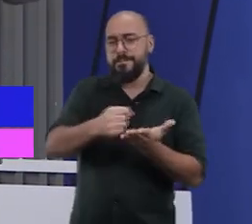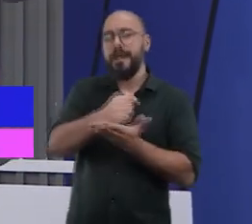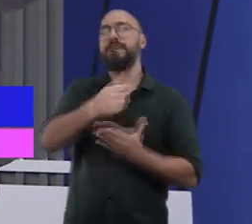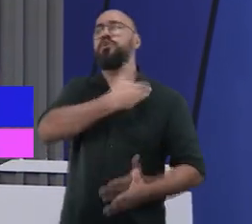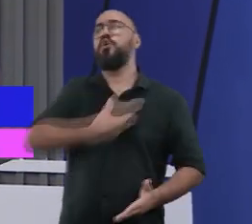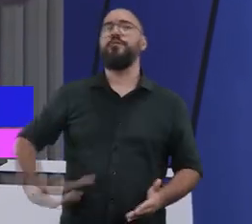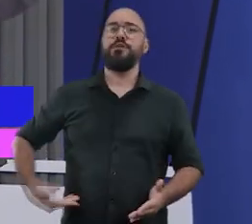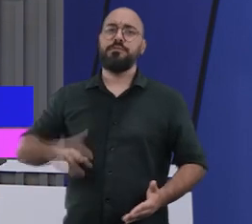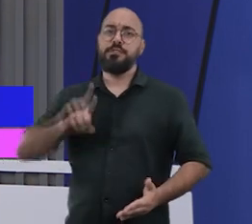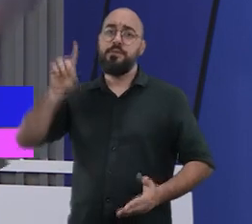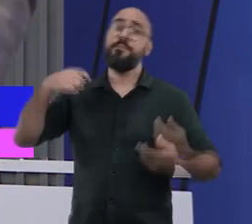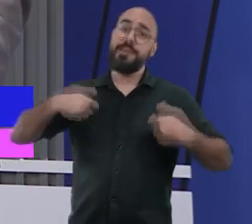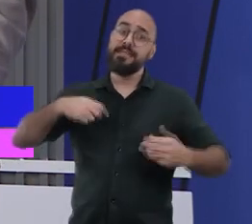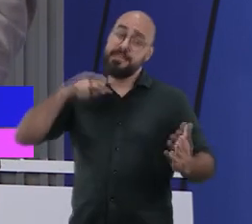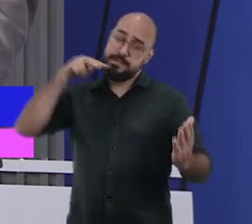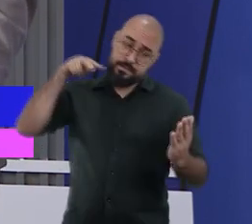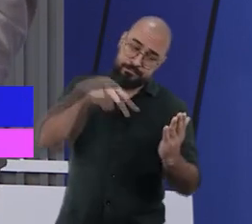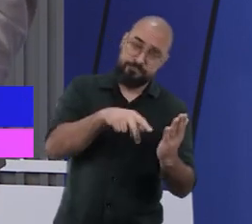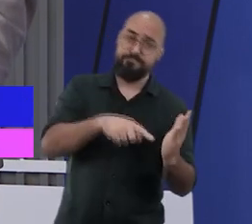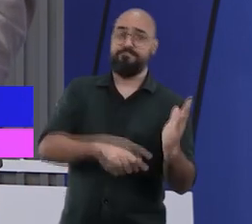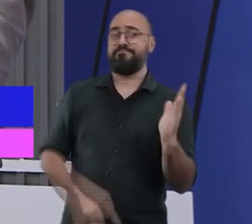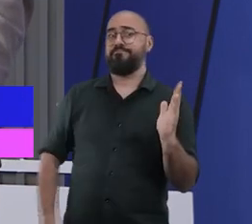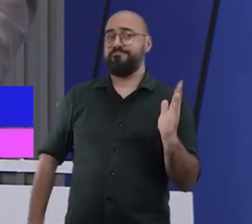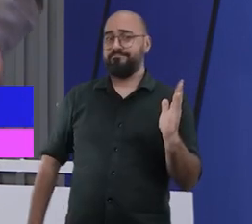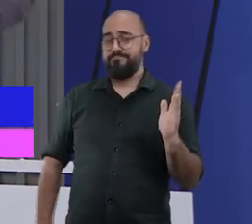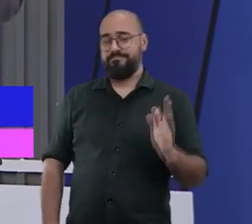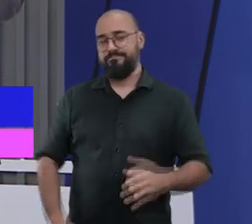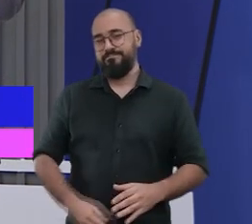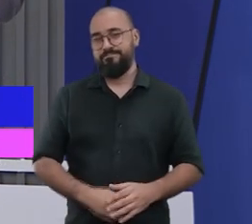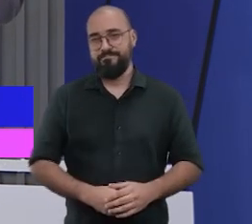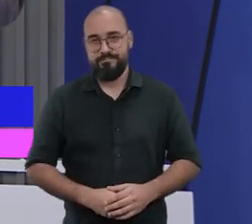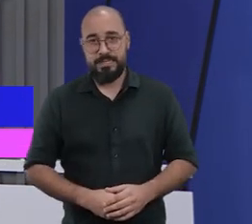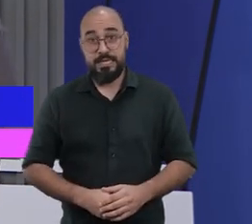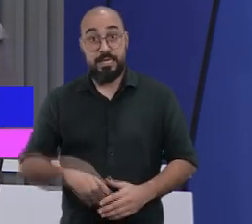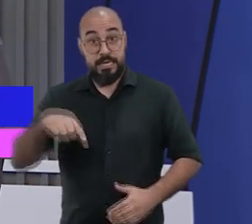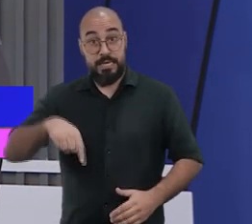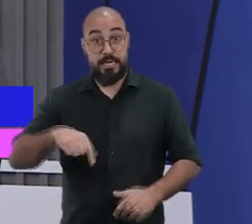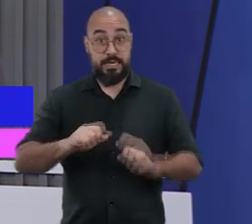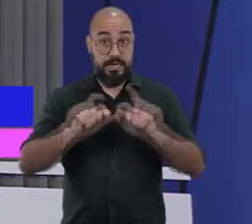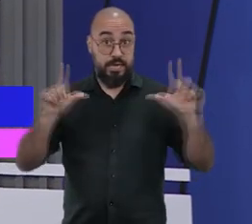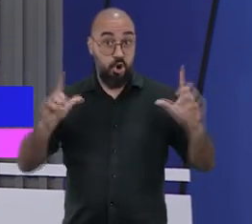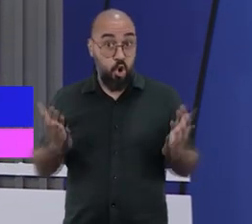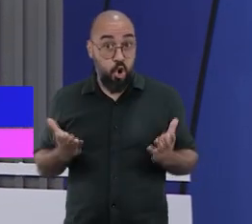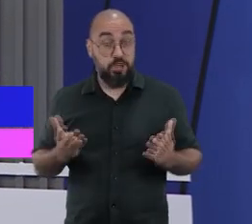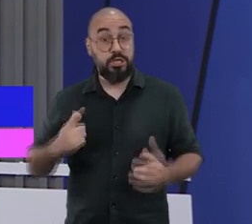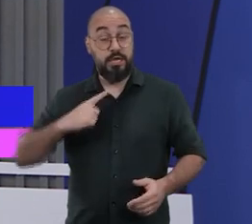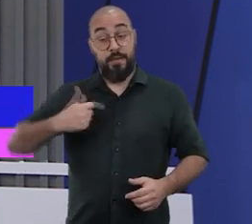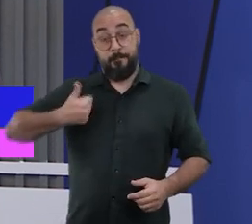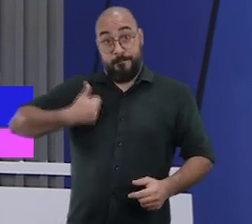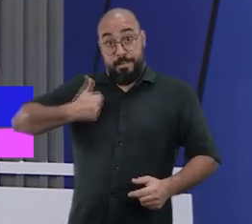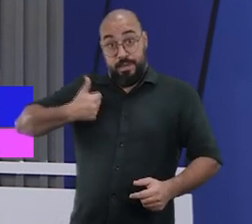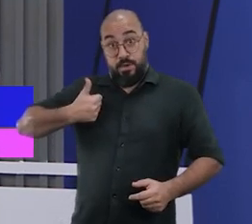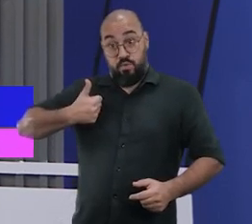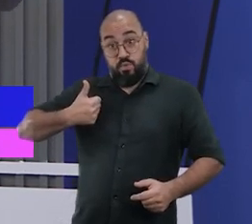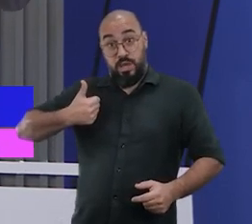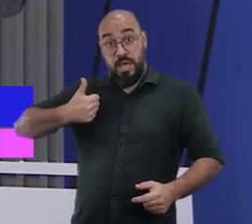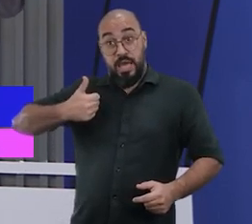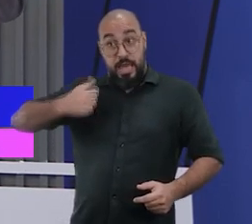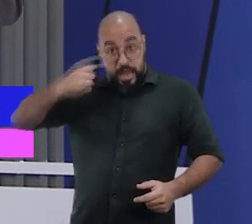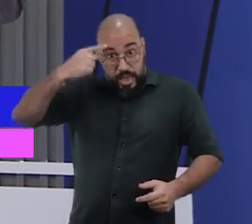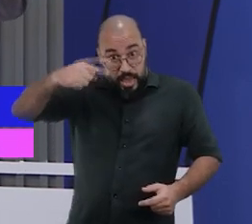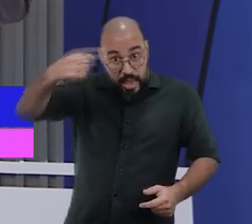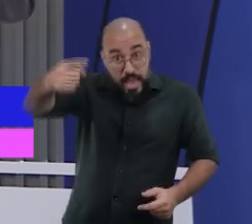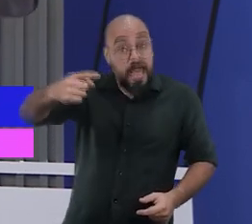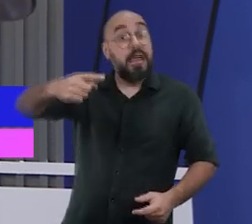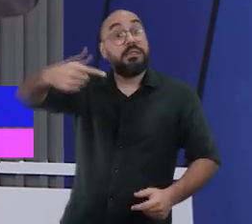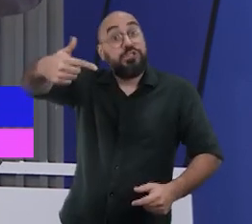Deus, temos que ir à palavra. Este programa, ele vai continuar na semana que vem. Então você vai ter a primeira parte hoje e